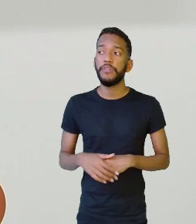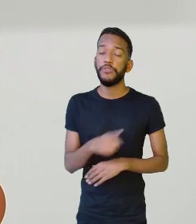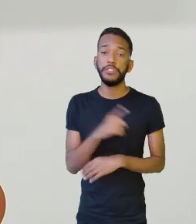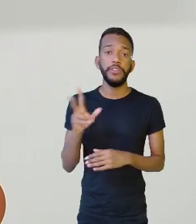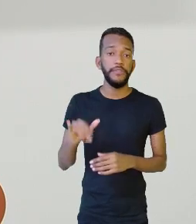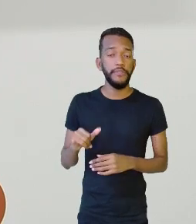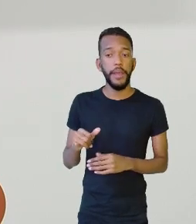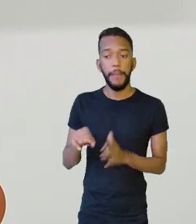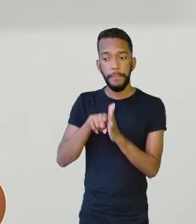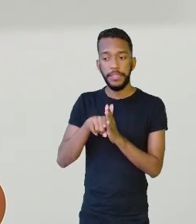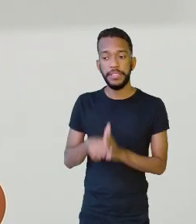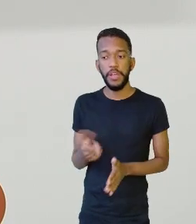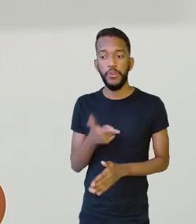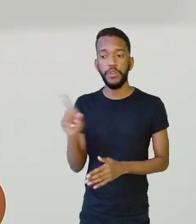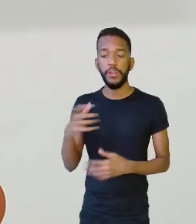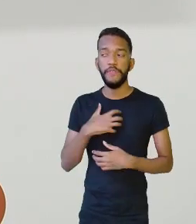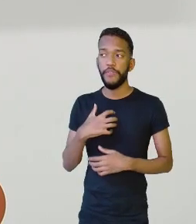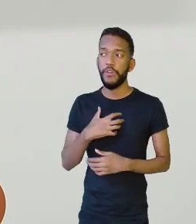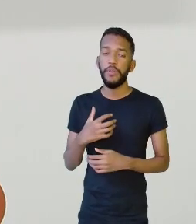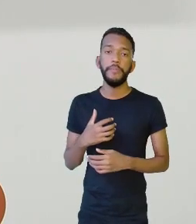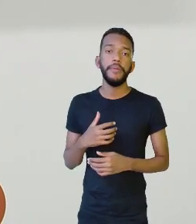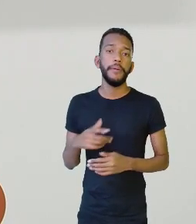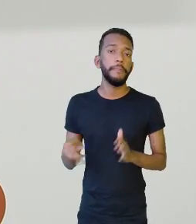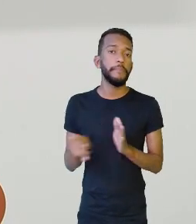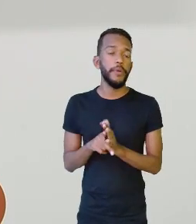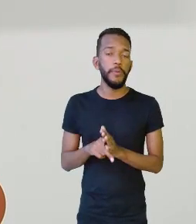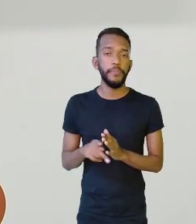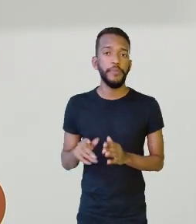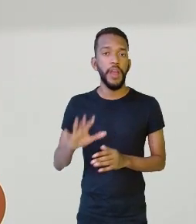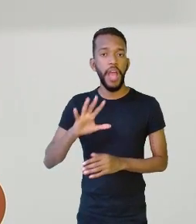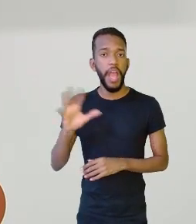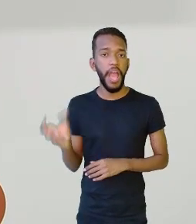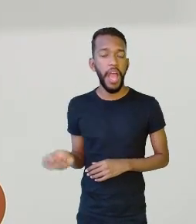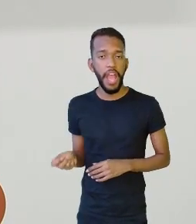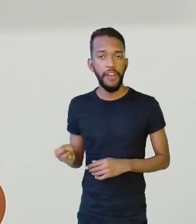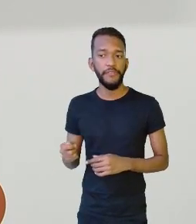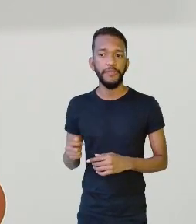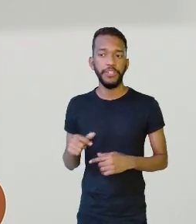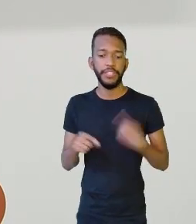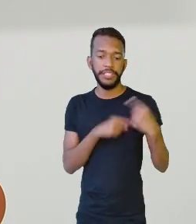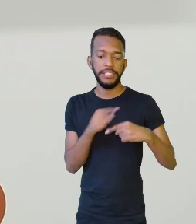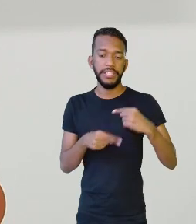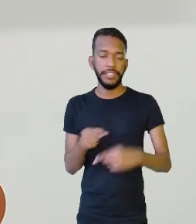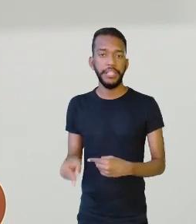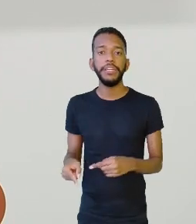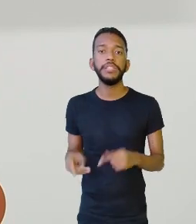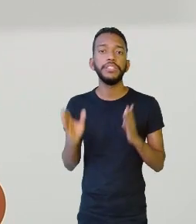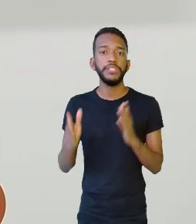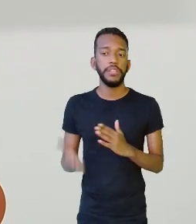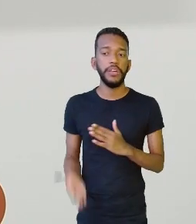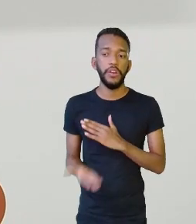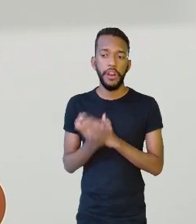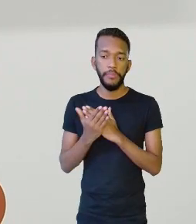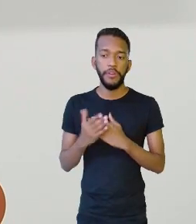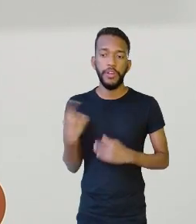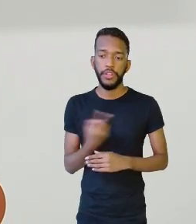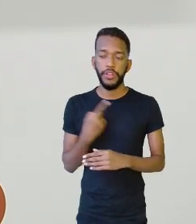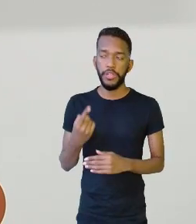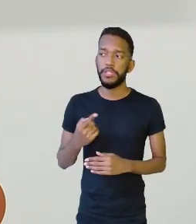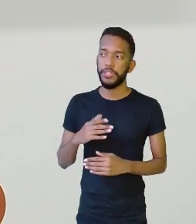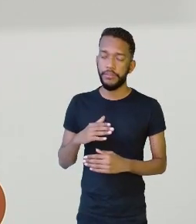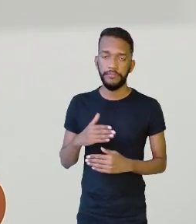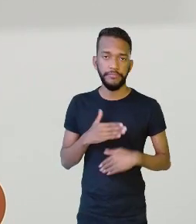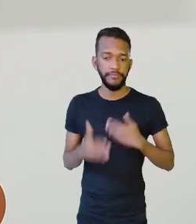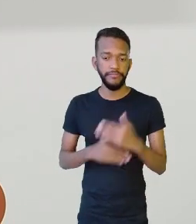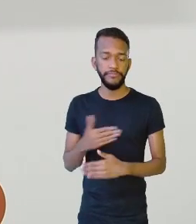pesquisar de que outras formas os afrodescendentes e os africanos eles colaboraram para a nossa formação.